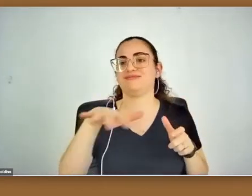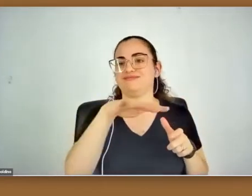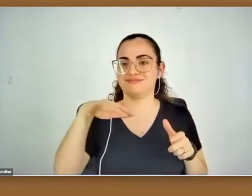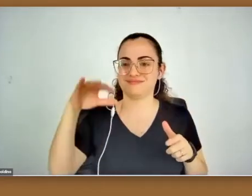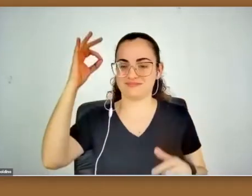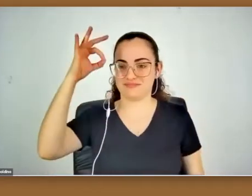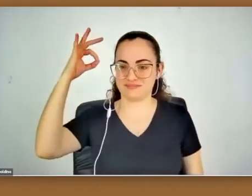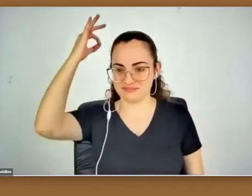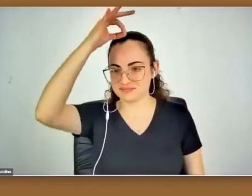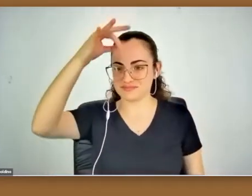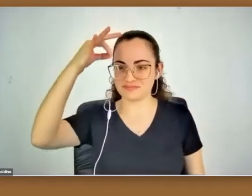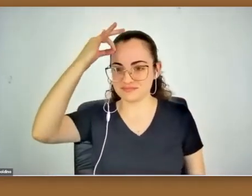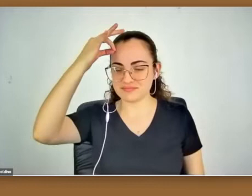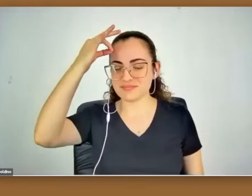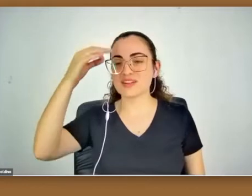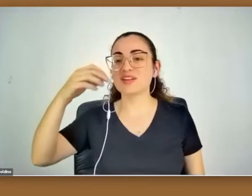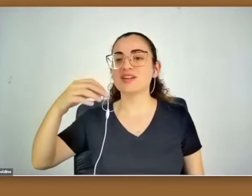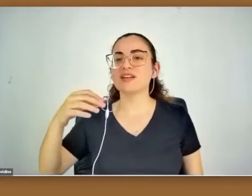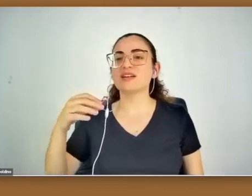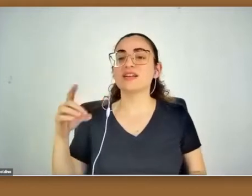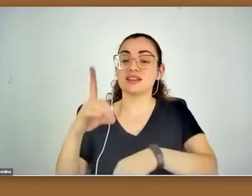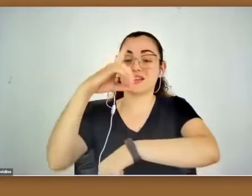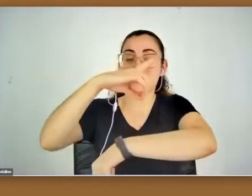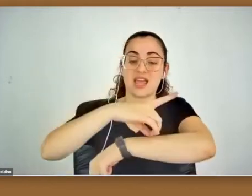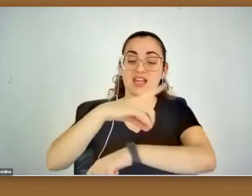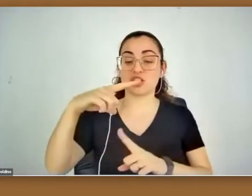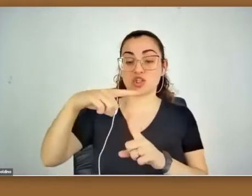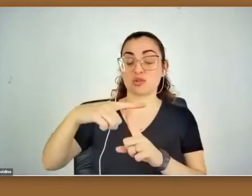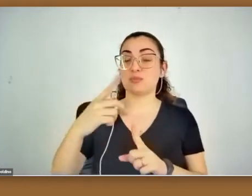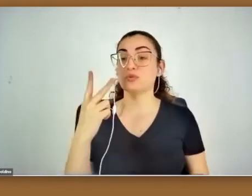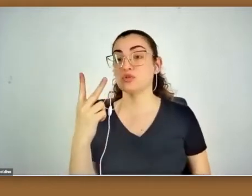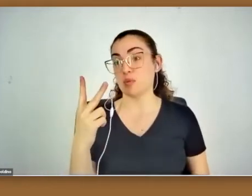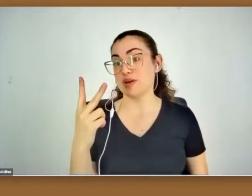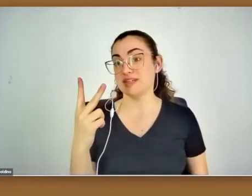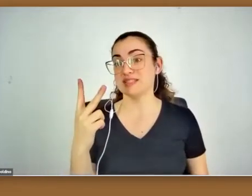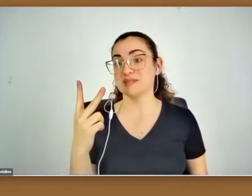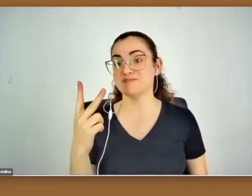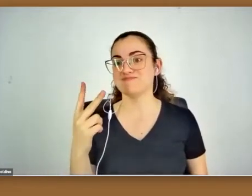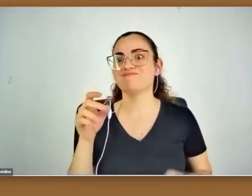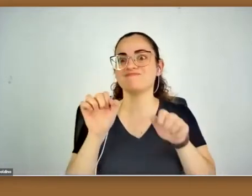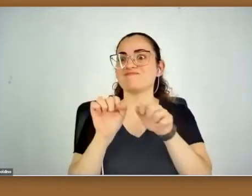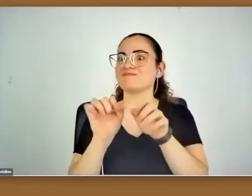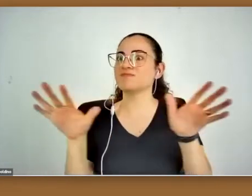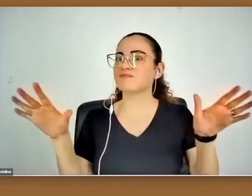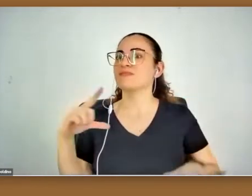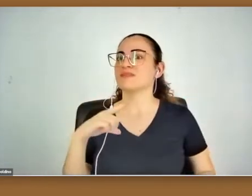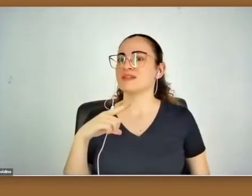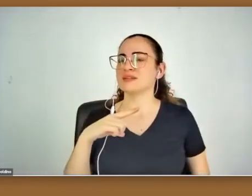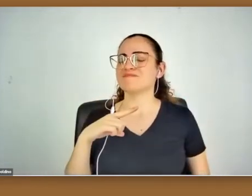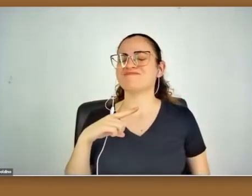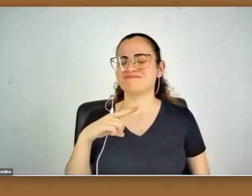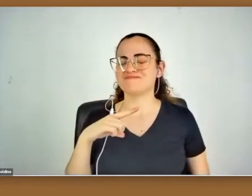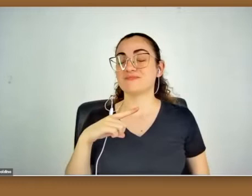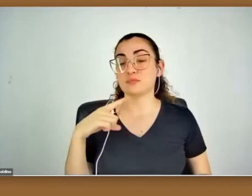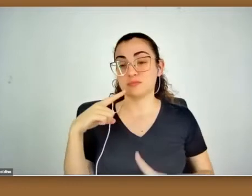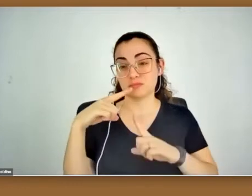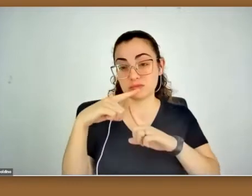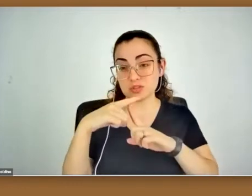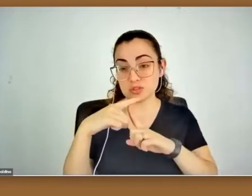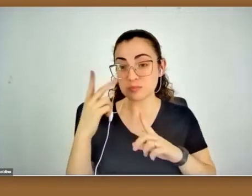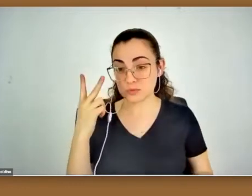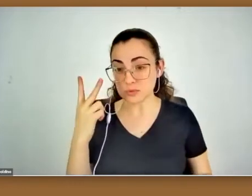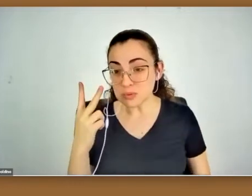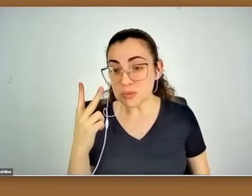casos relacionados a dengue 2. Dengue 2 é um dos piores, é o pior vírus, né, ele está mais associado a